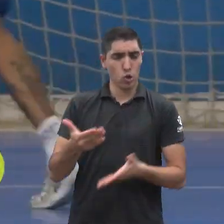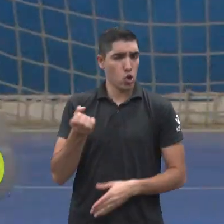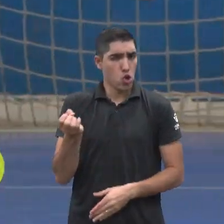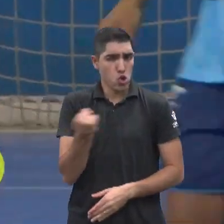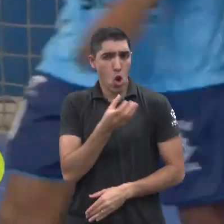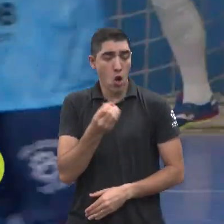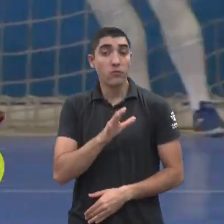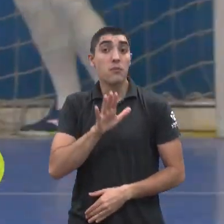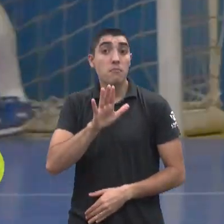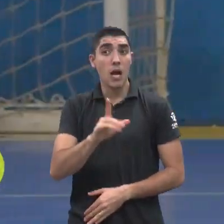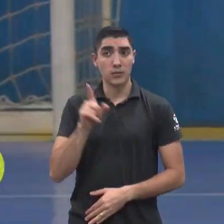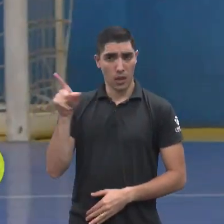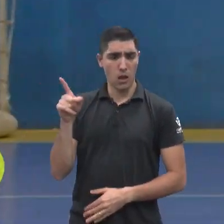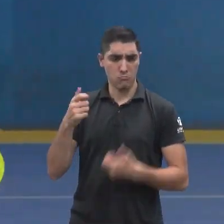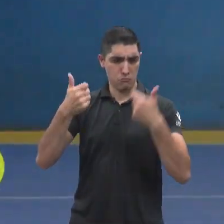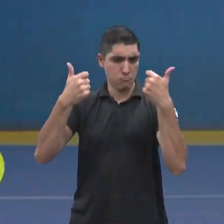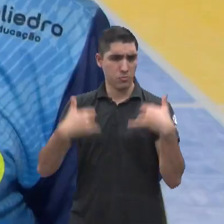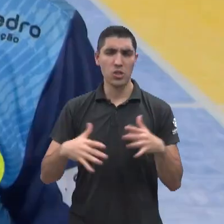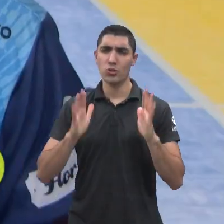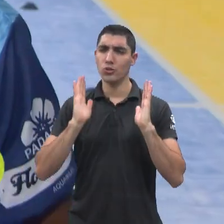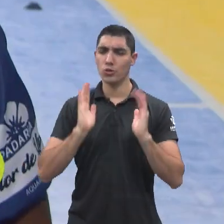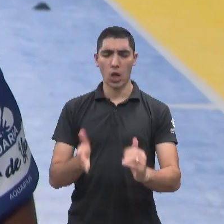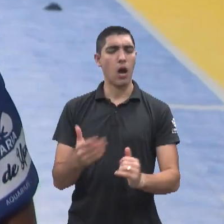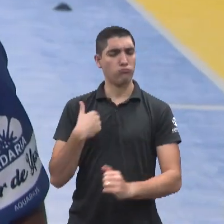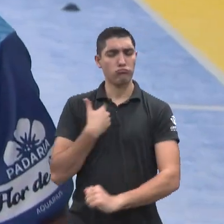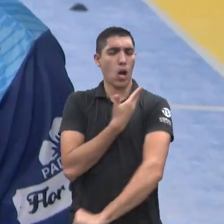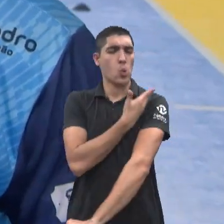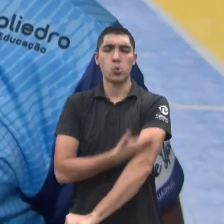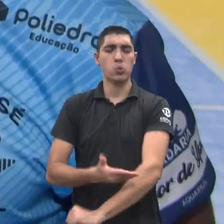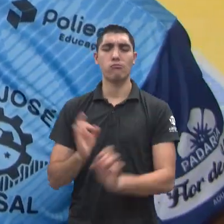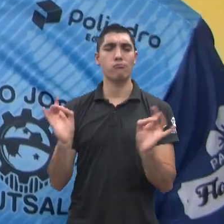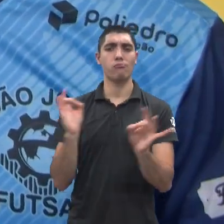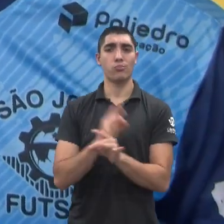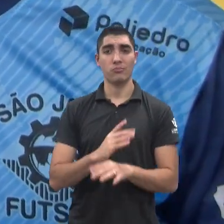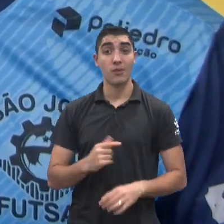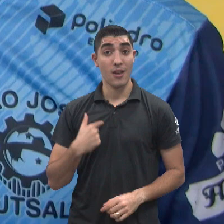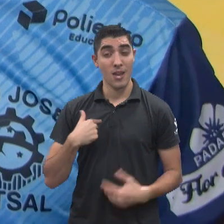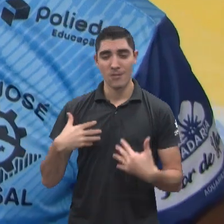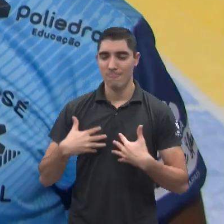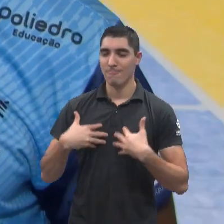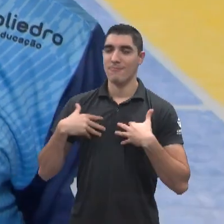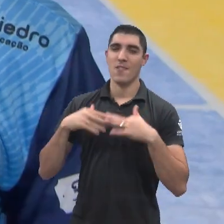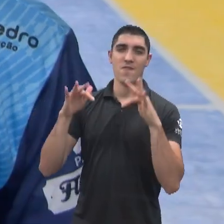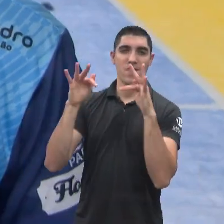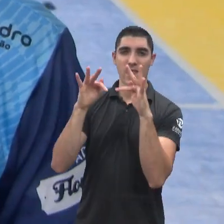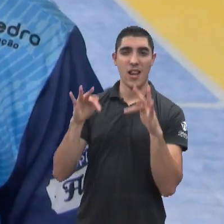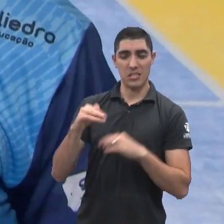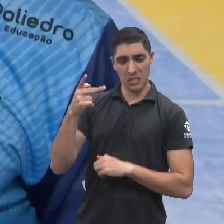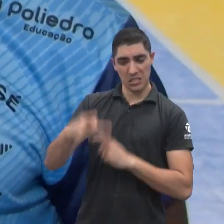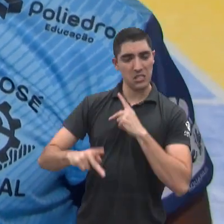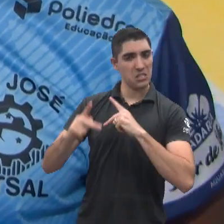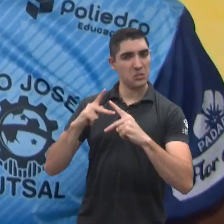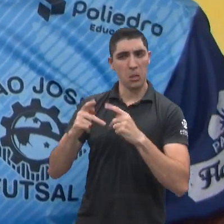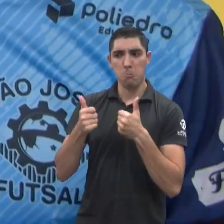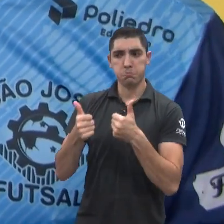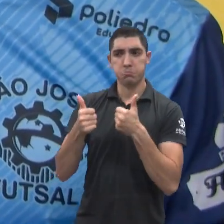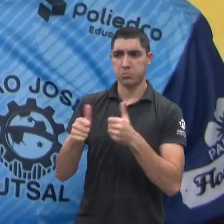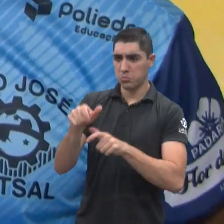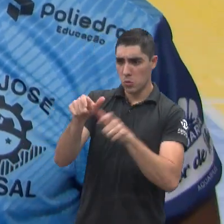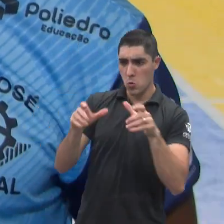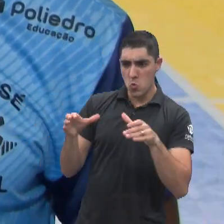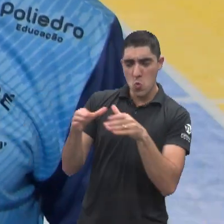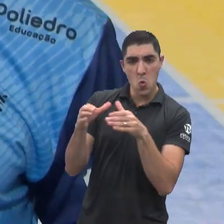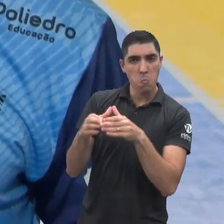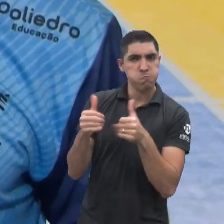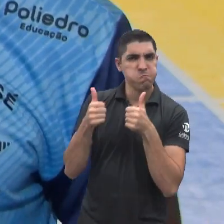ele garante que já está muito bem adaptado. Cara, muito feliz com o trabalho que vem sendo feito. A equipe é bem